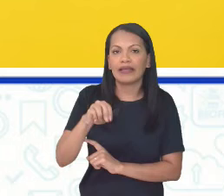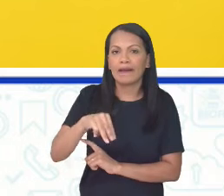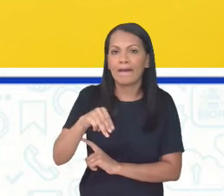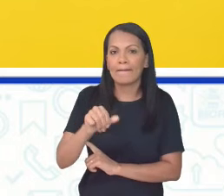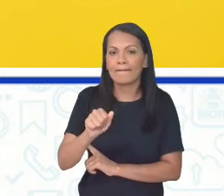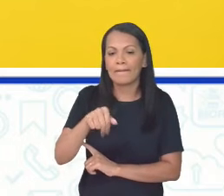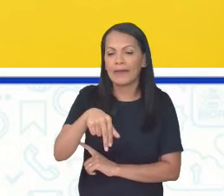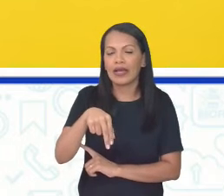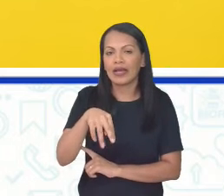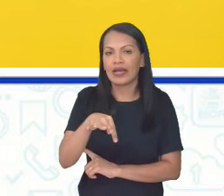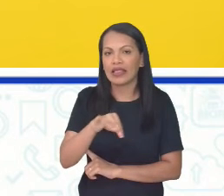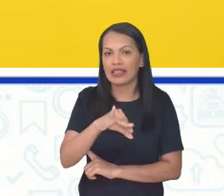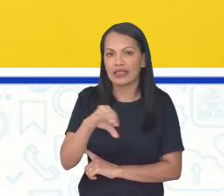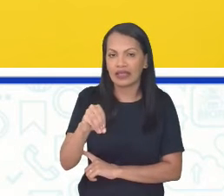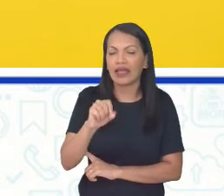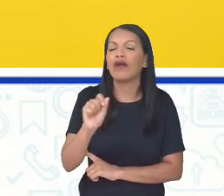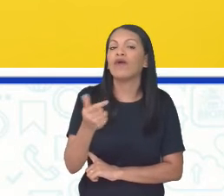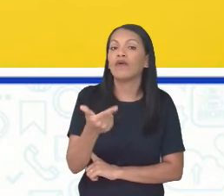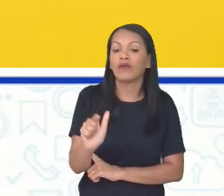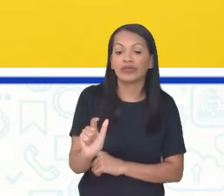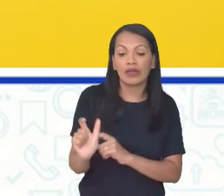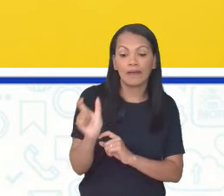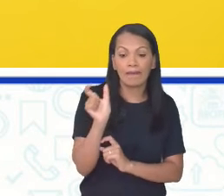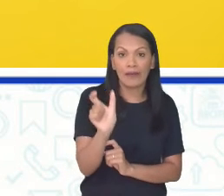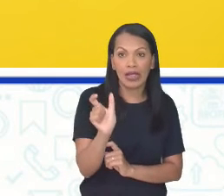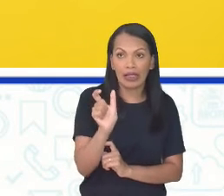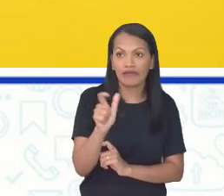palavras. No estudo da